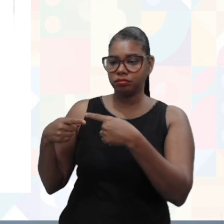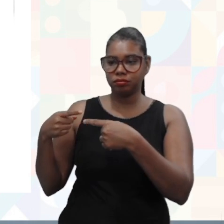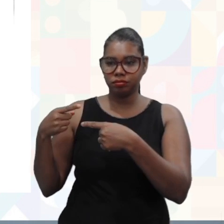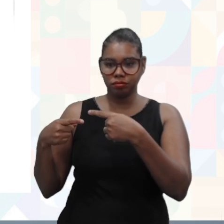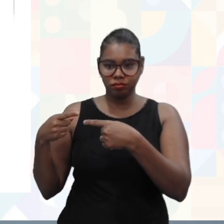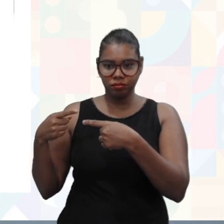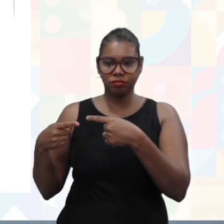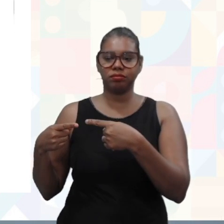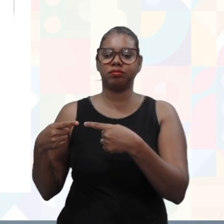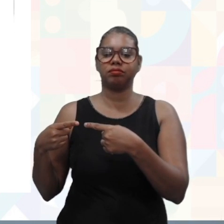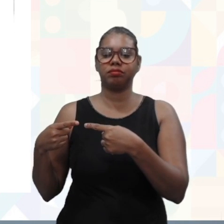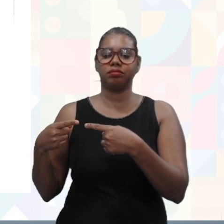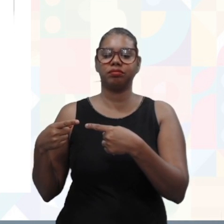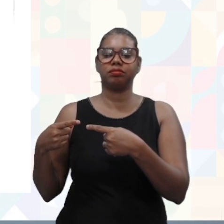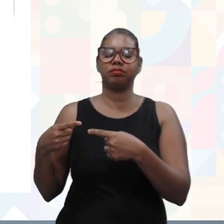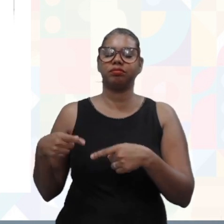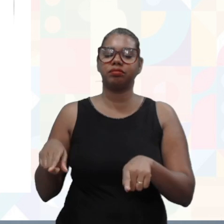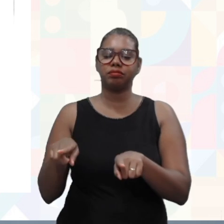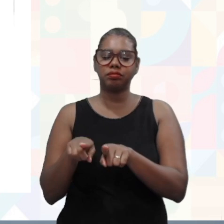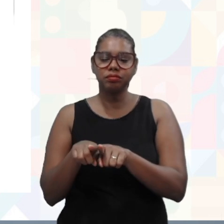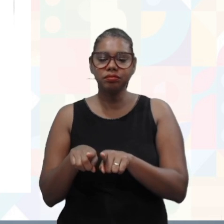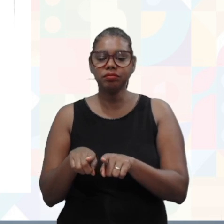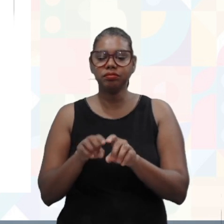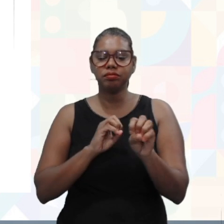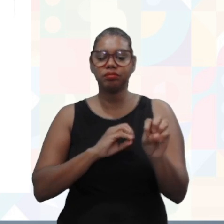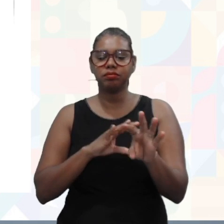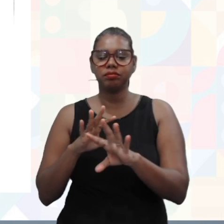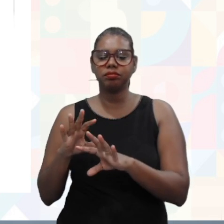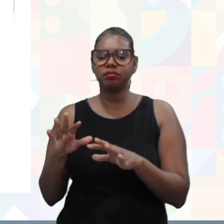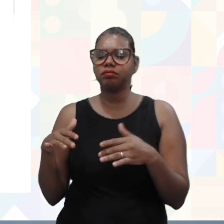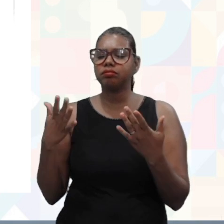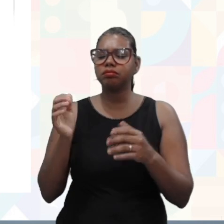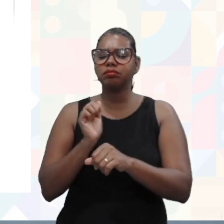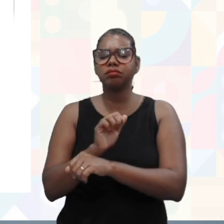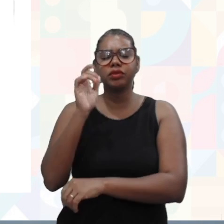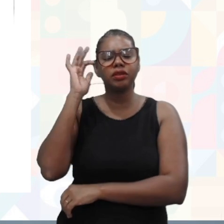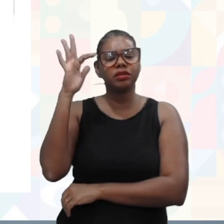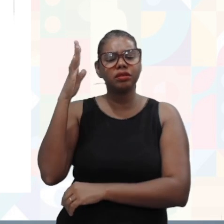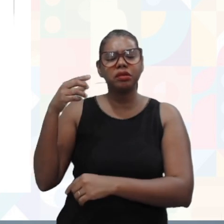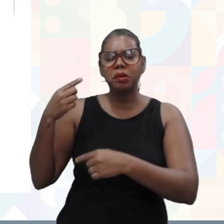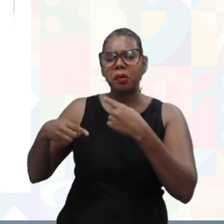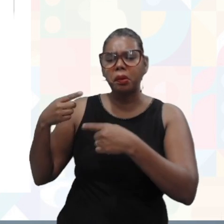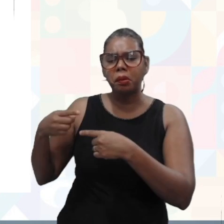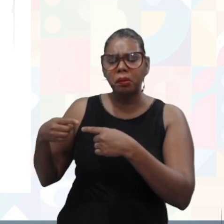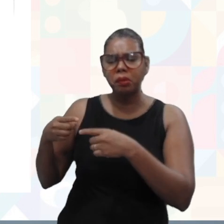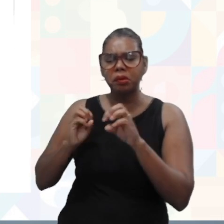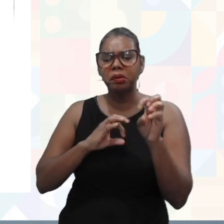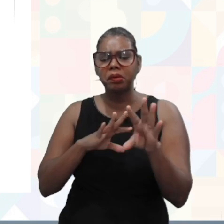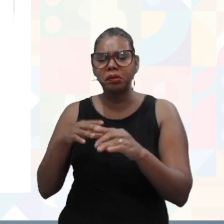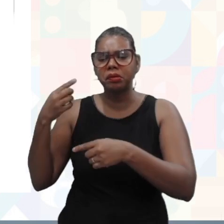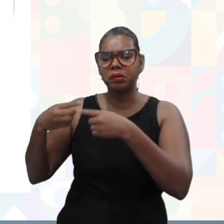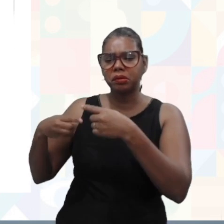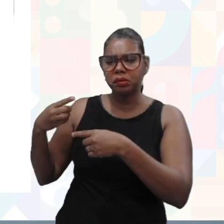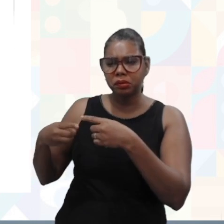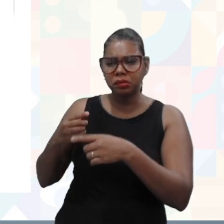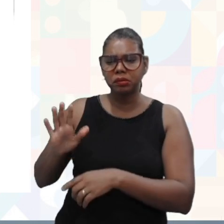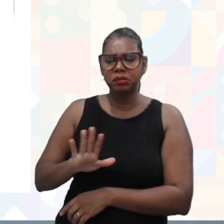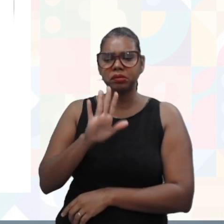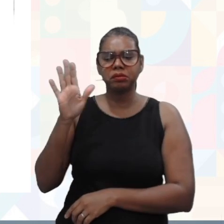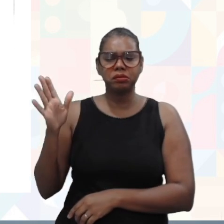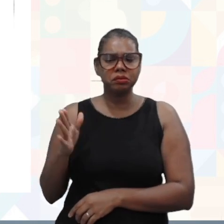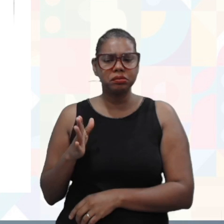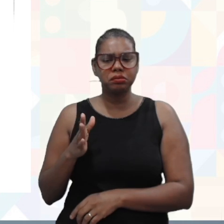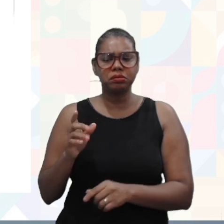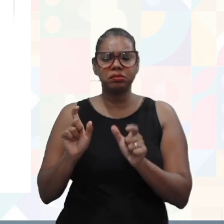e singular, e políticas de educação? Você já parou para pensar se são sinônimos, se existem